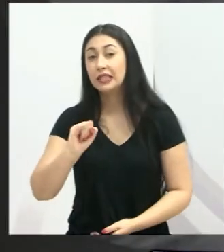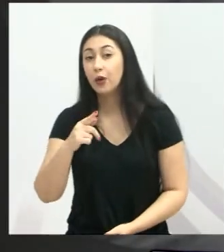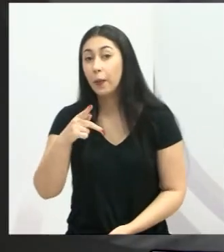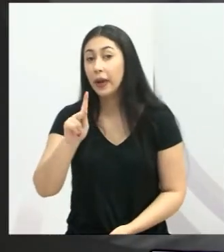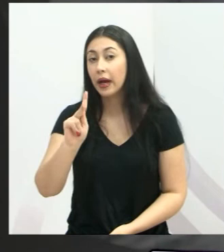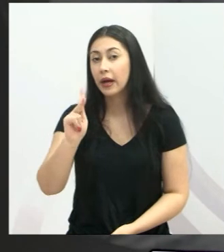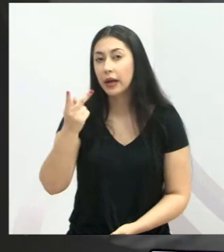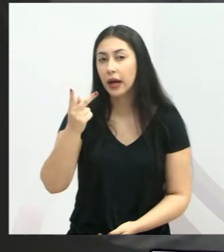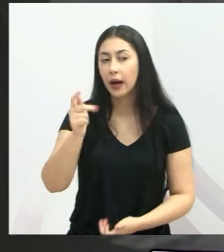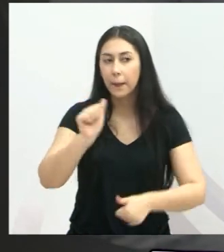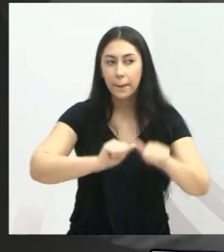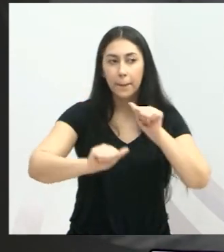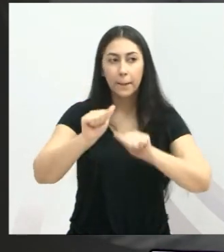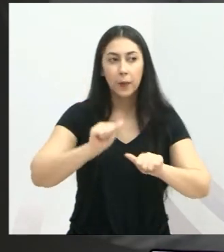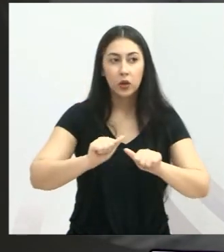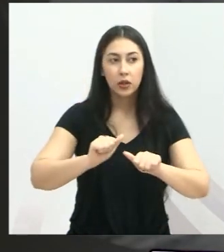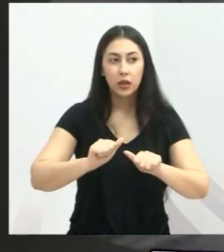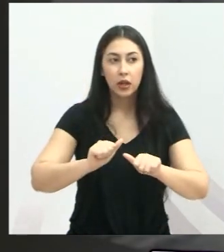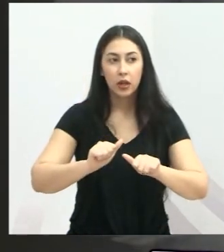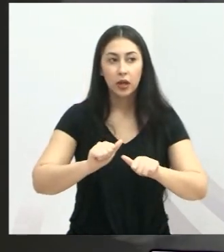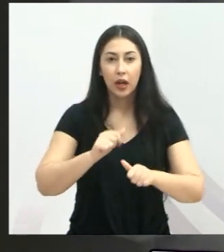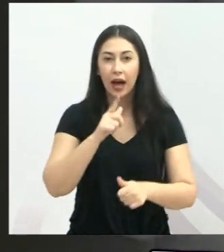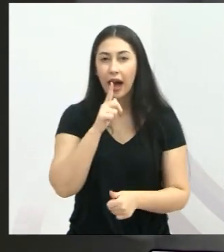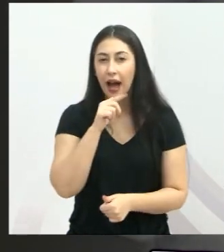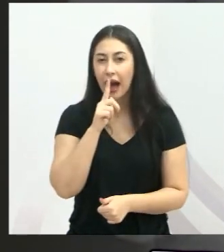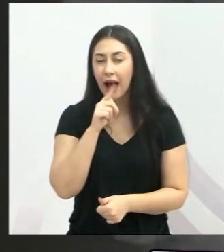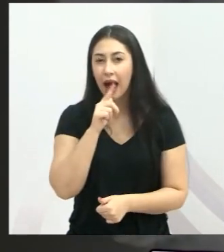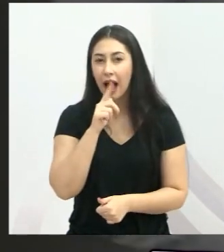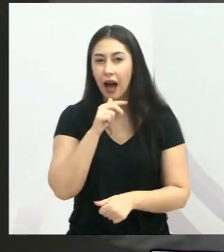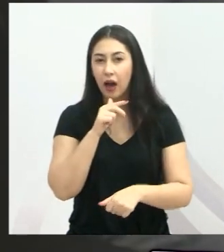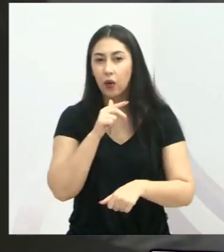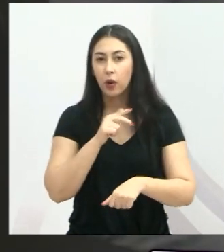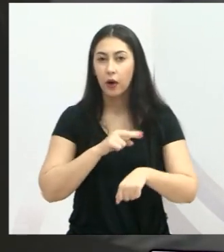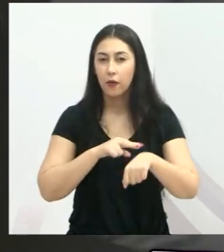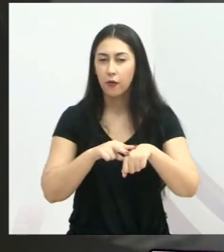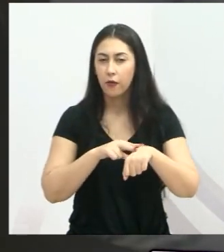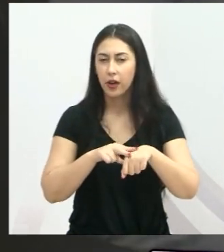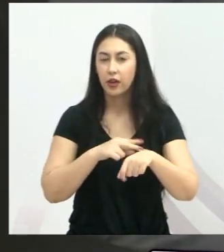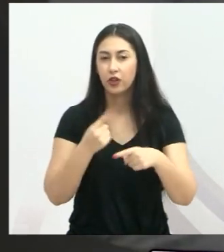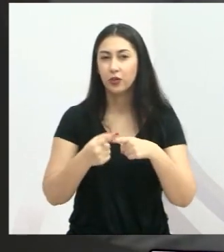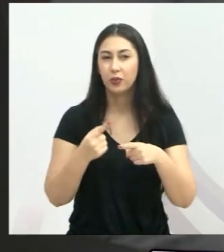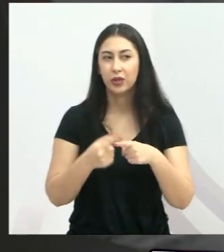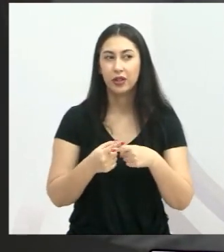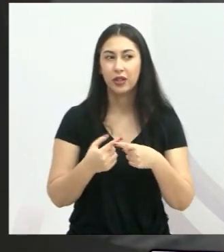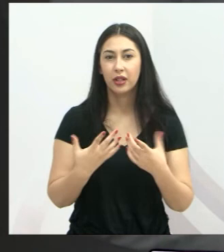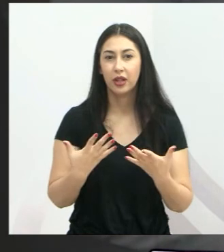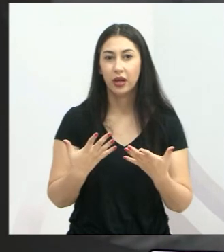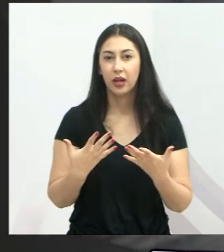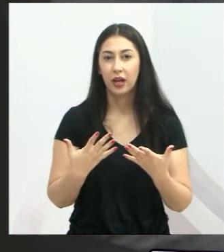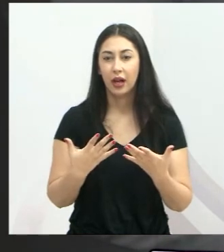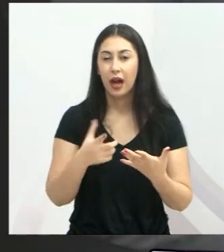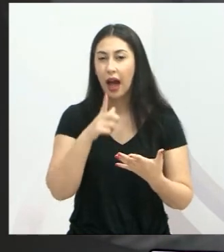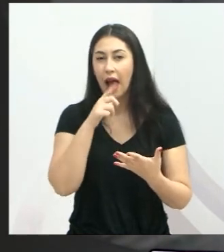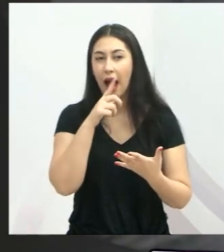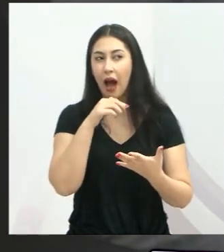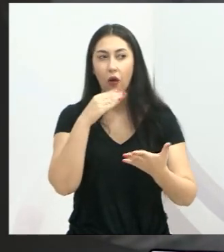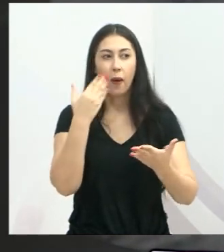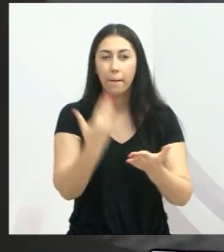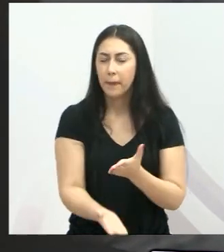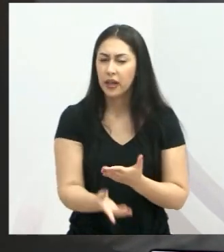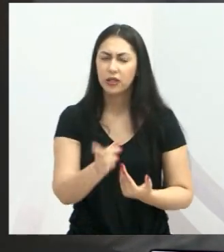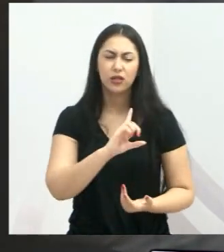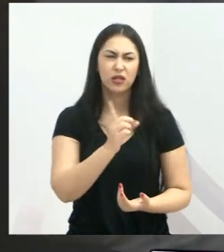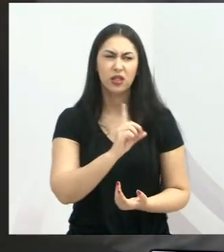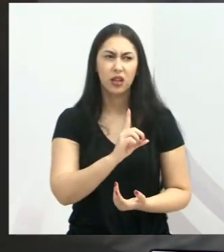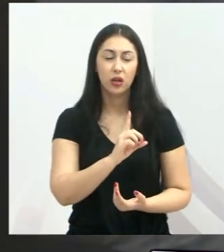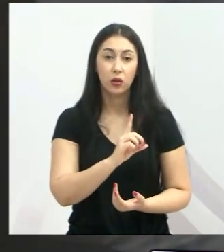piscina, essa água verde é um crescimento das algas. Na verdade, não vai ser desperdiçado aí milhares de litros.